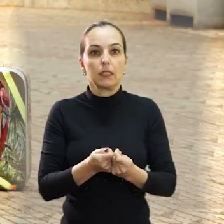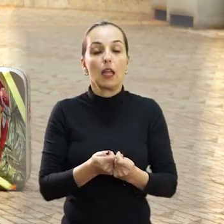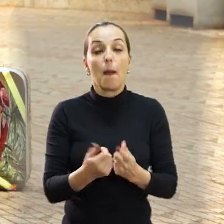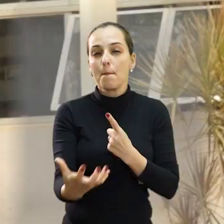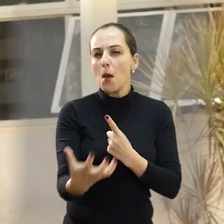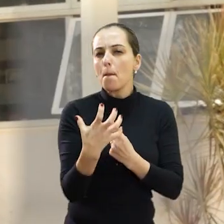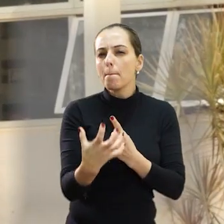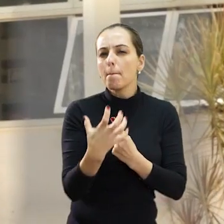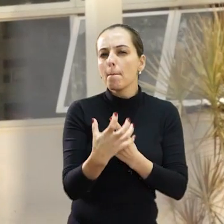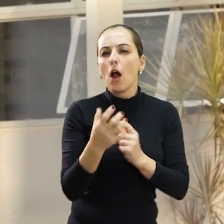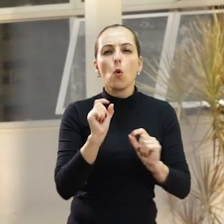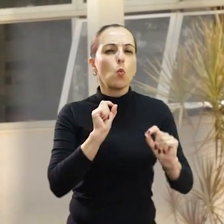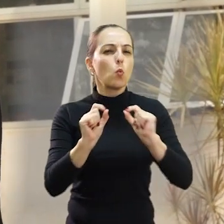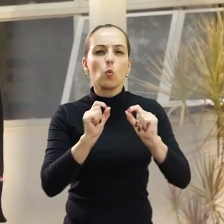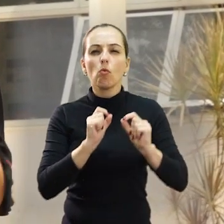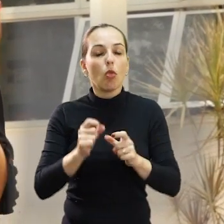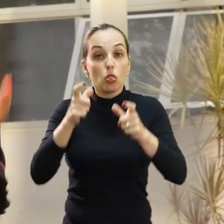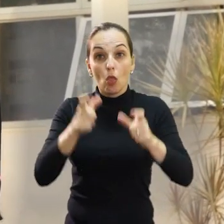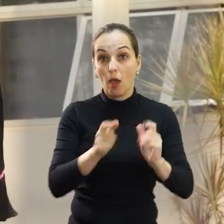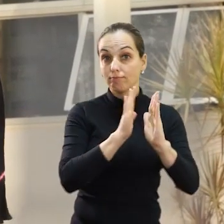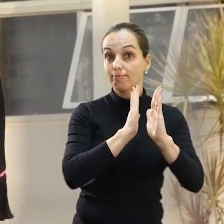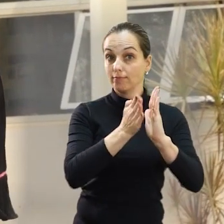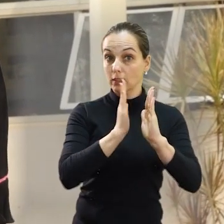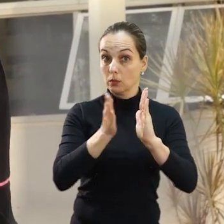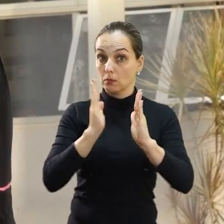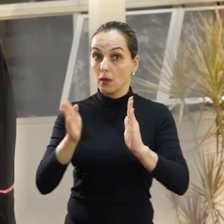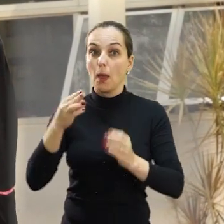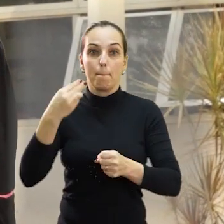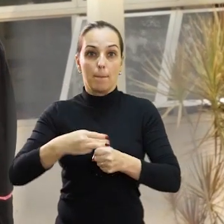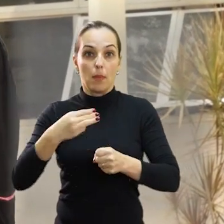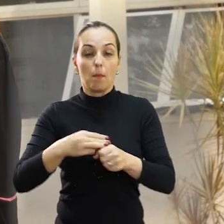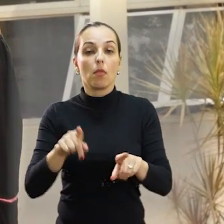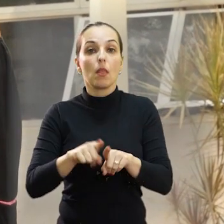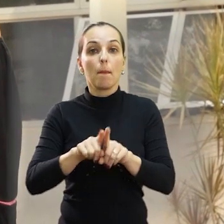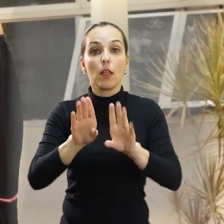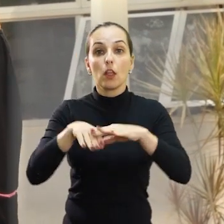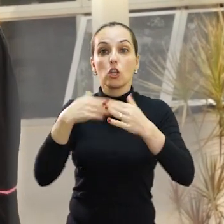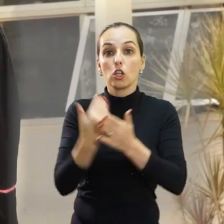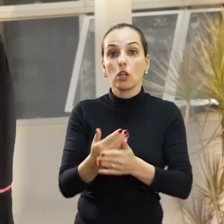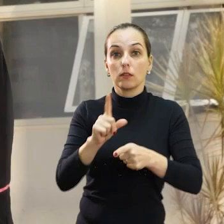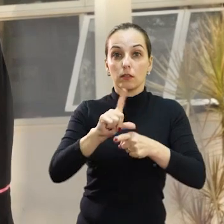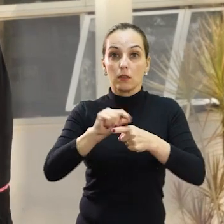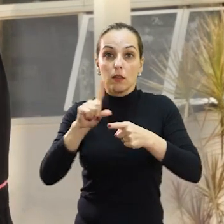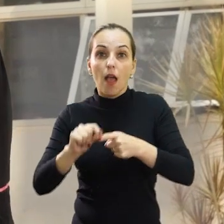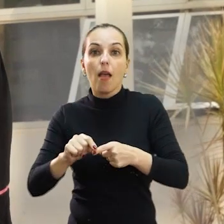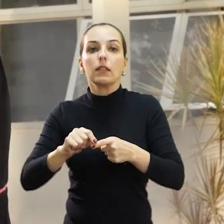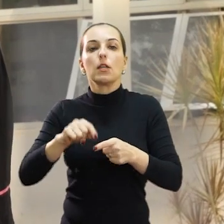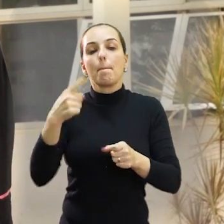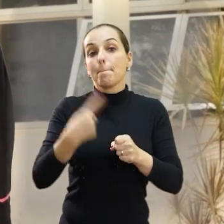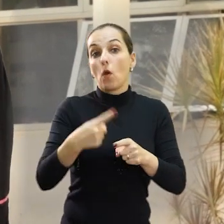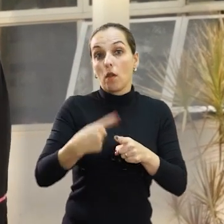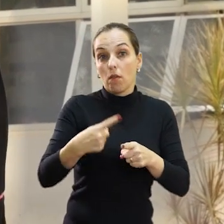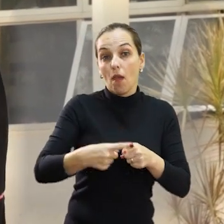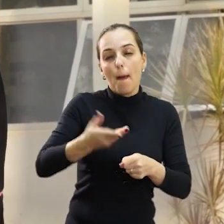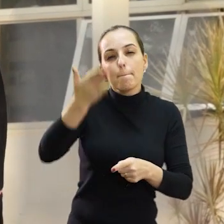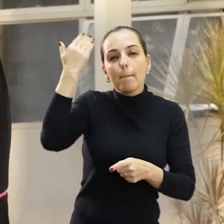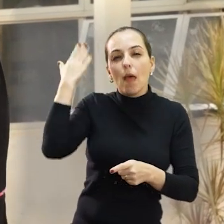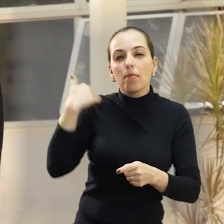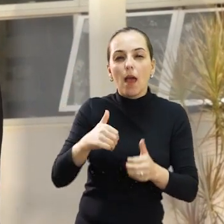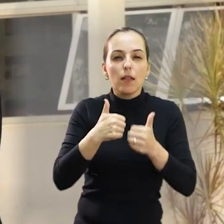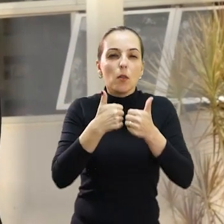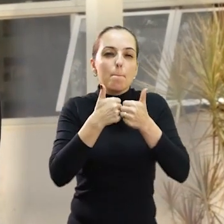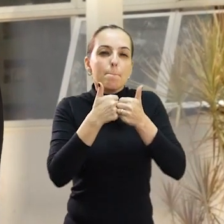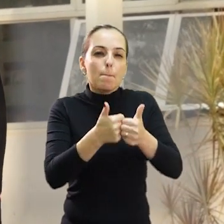tive foi aqui da Biblioteca Municipal e também do SENAC, da instituição SENAC, que eu morei